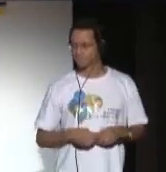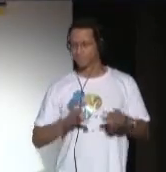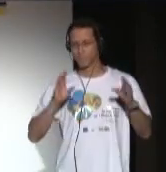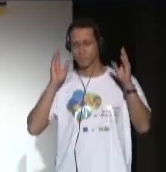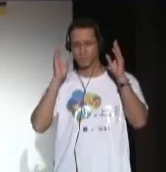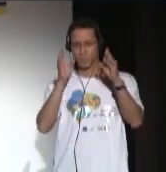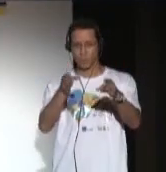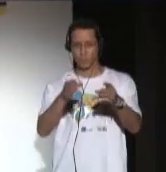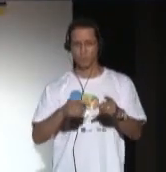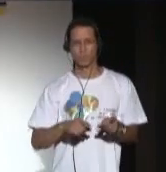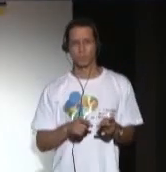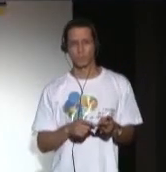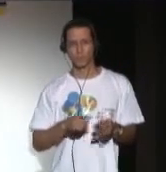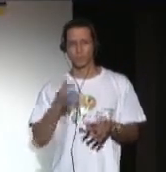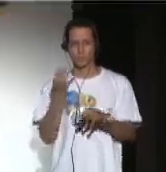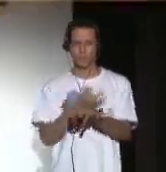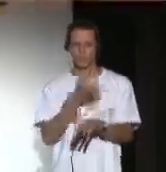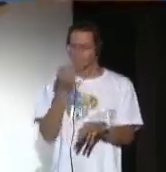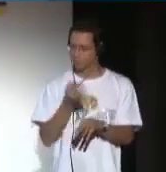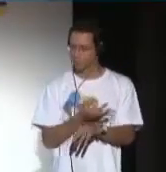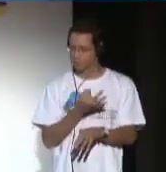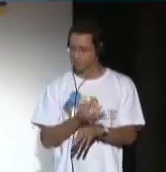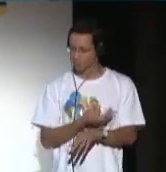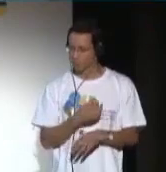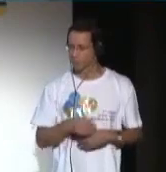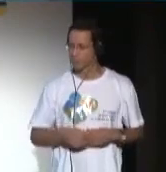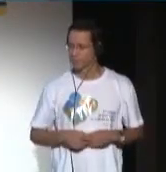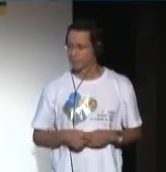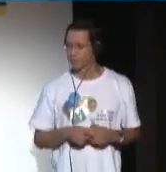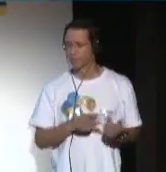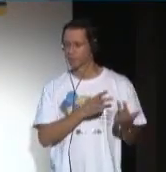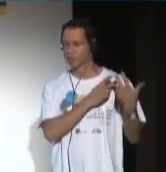foco, persistência,